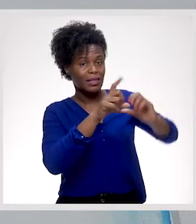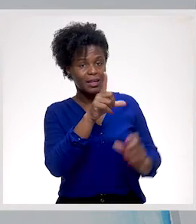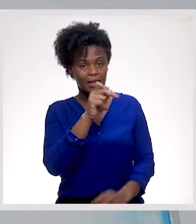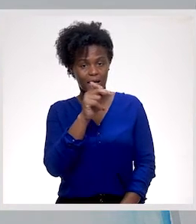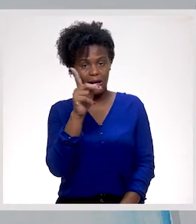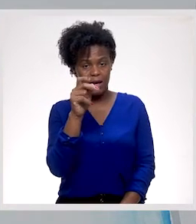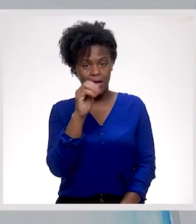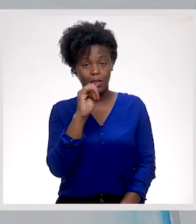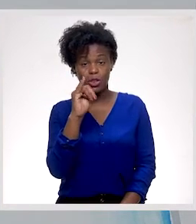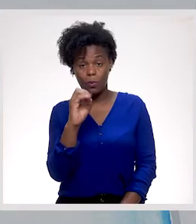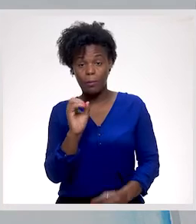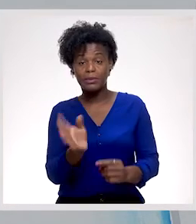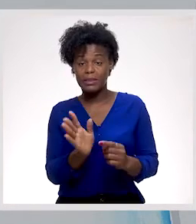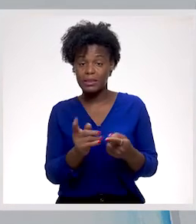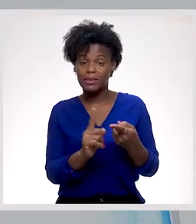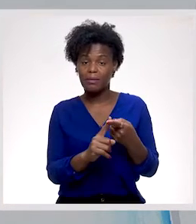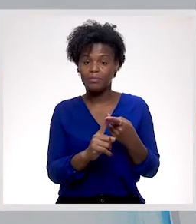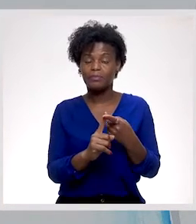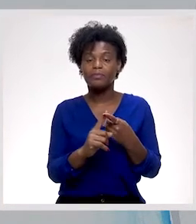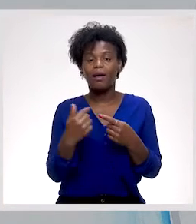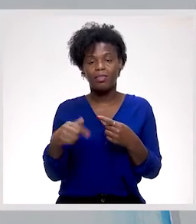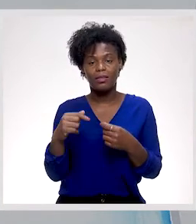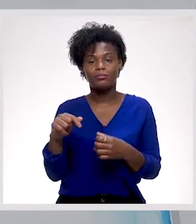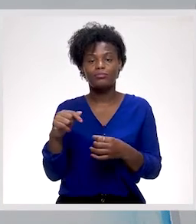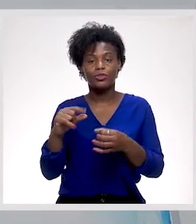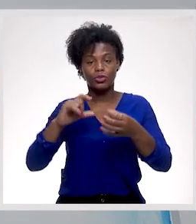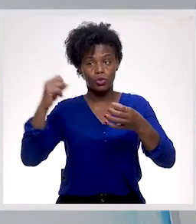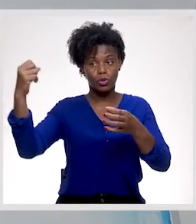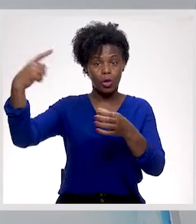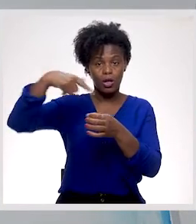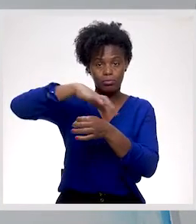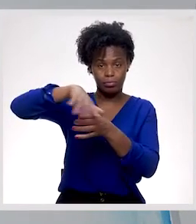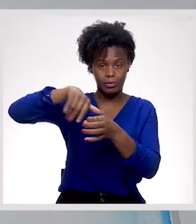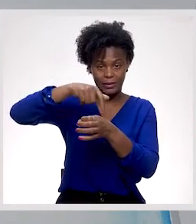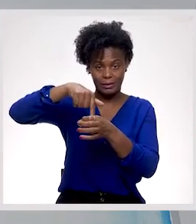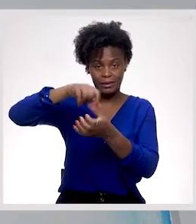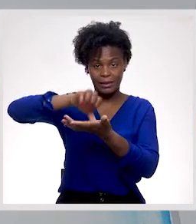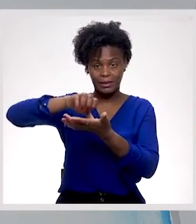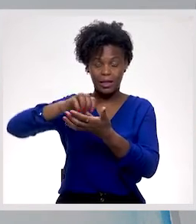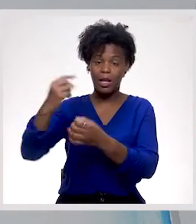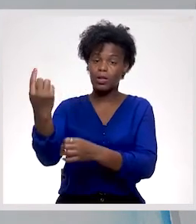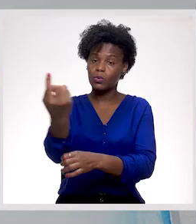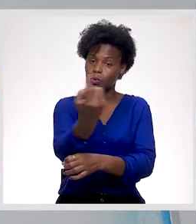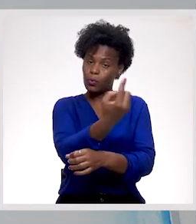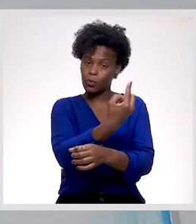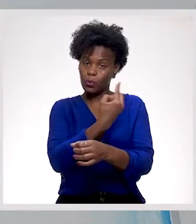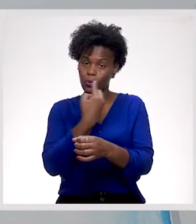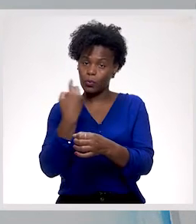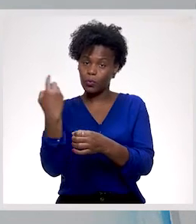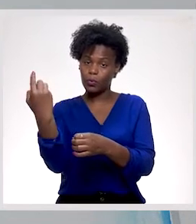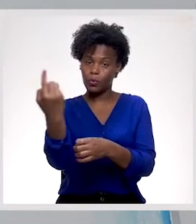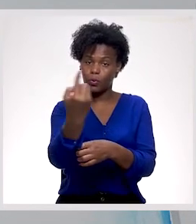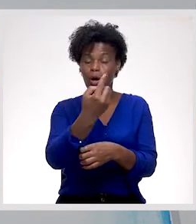Tem que girar à volta do Sol, o astro tem que girar à volta do Sol, ou estar